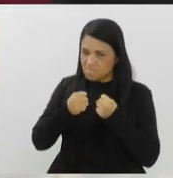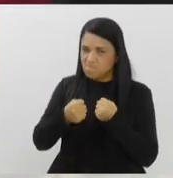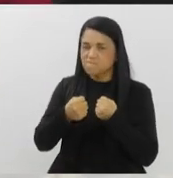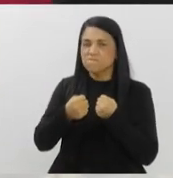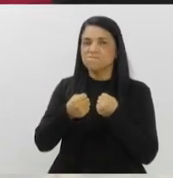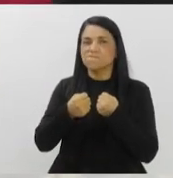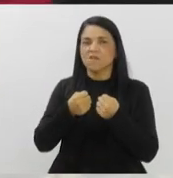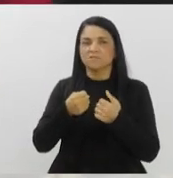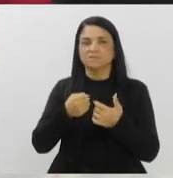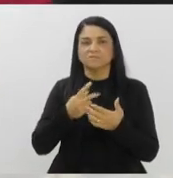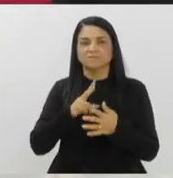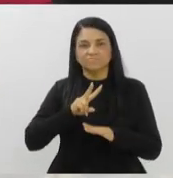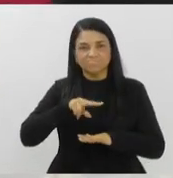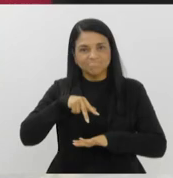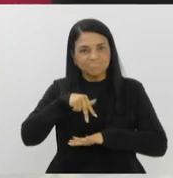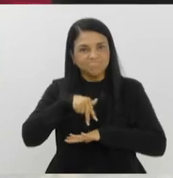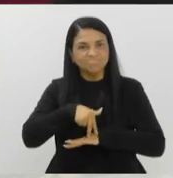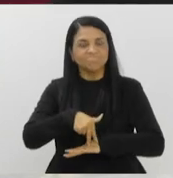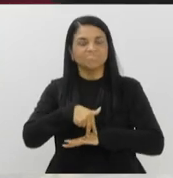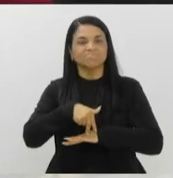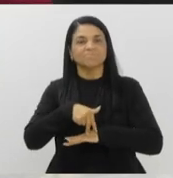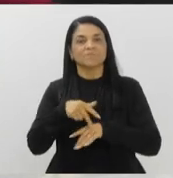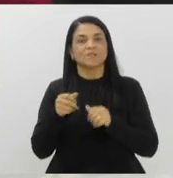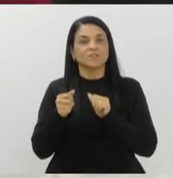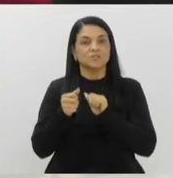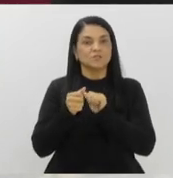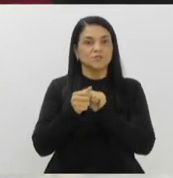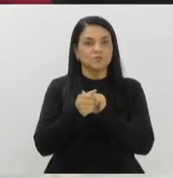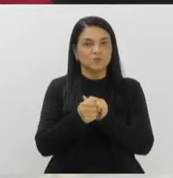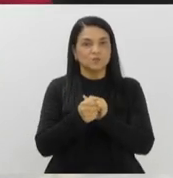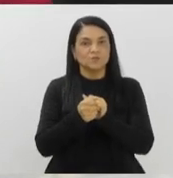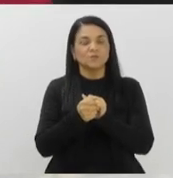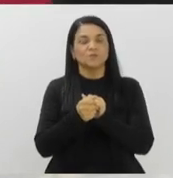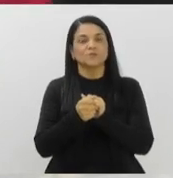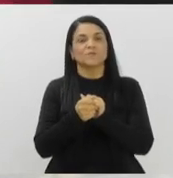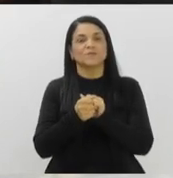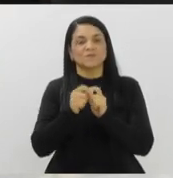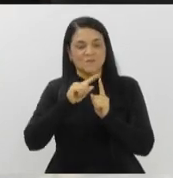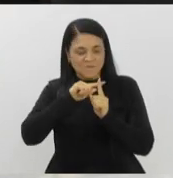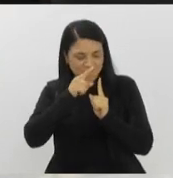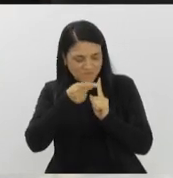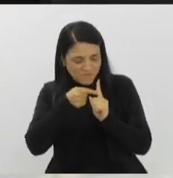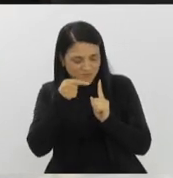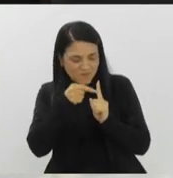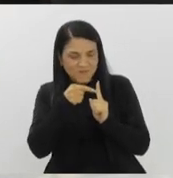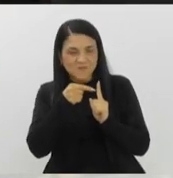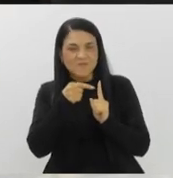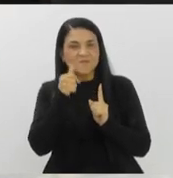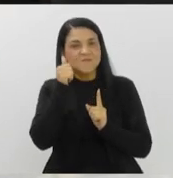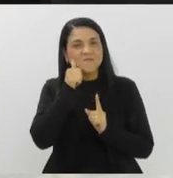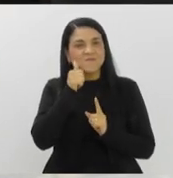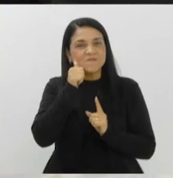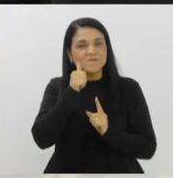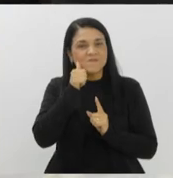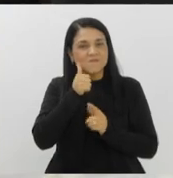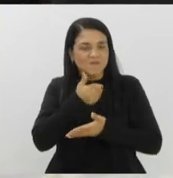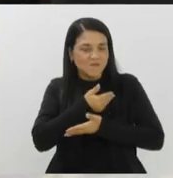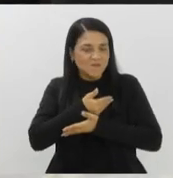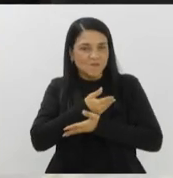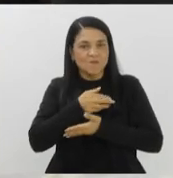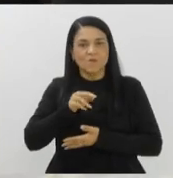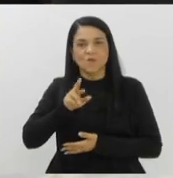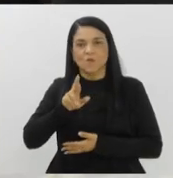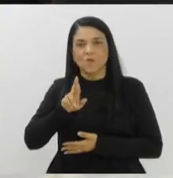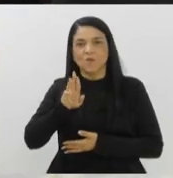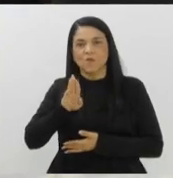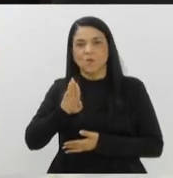firmeza, e acompanhada aqui da nossa já querida Rubi, né, que logo estará aí também